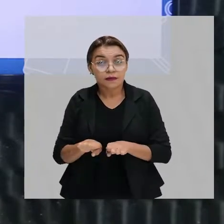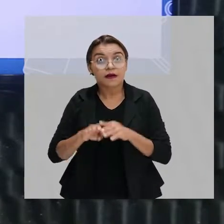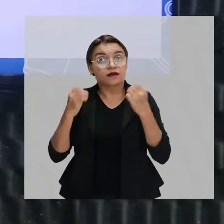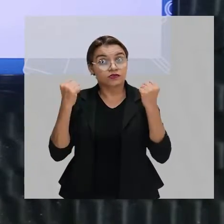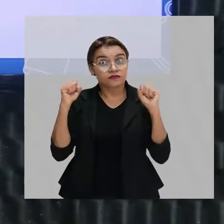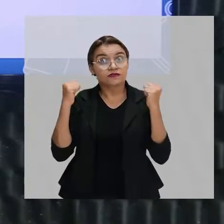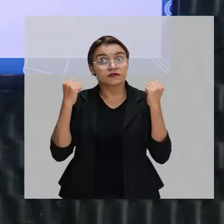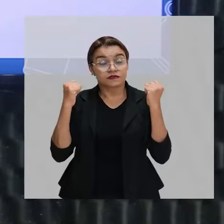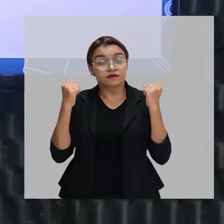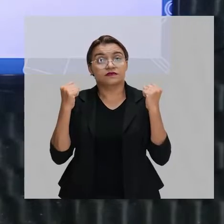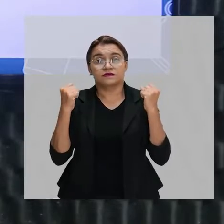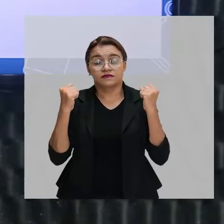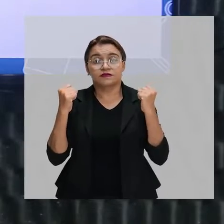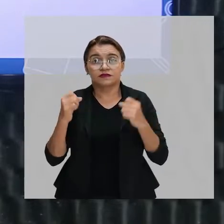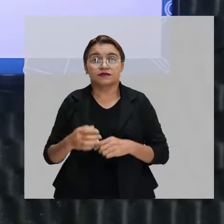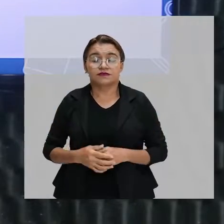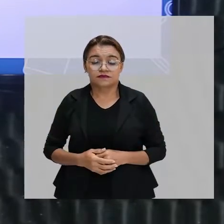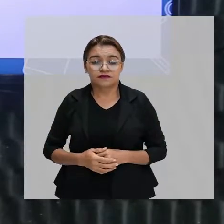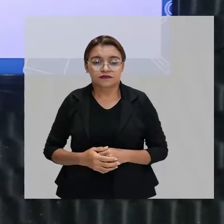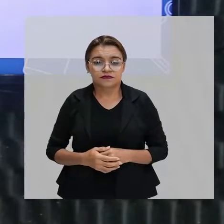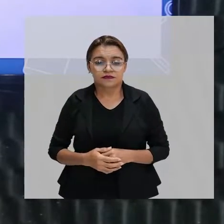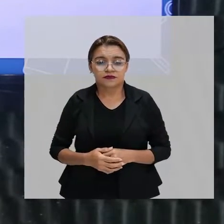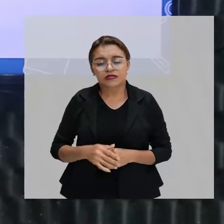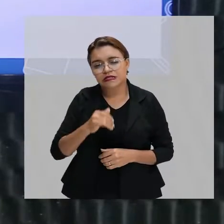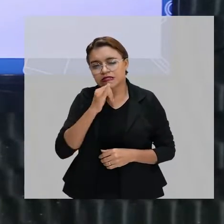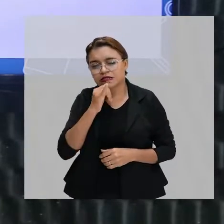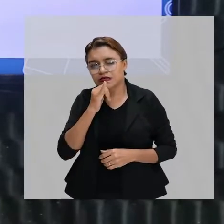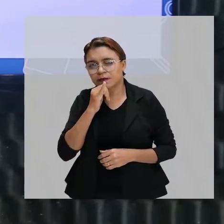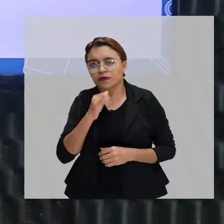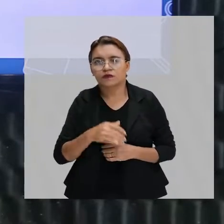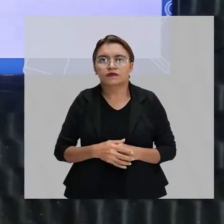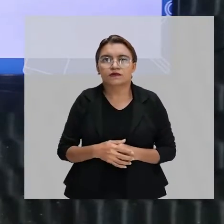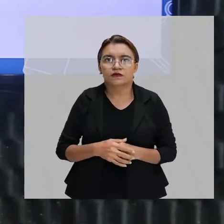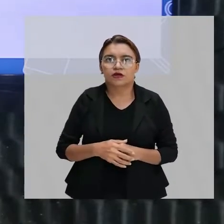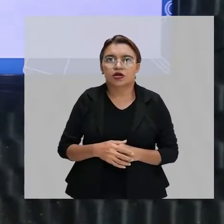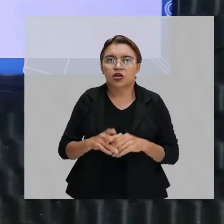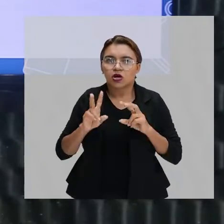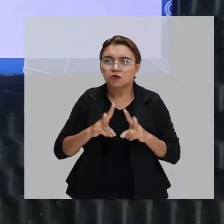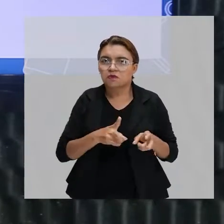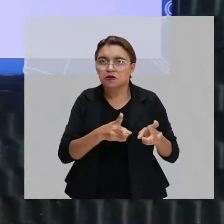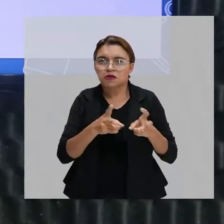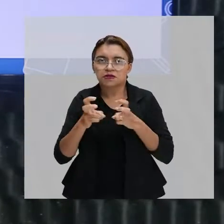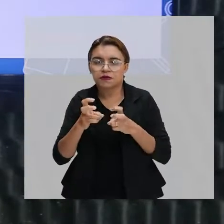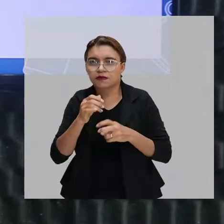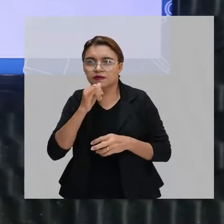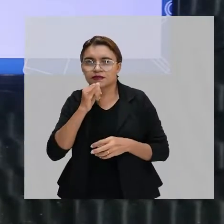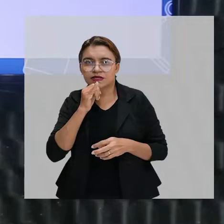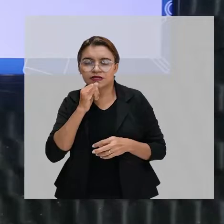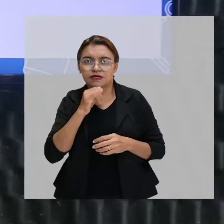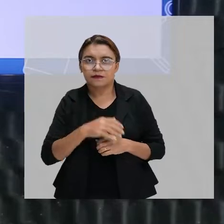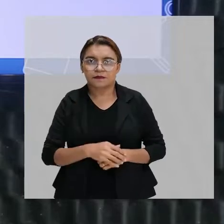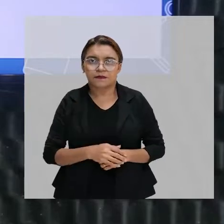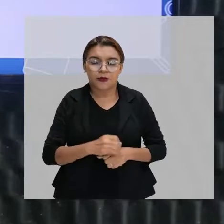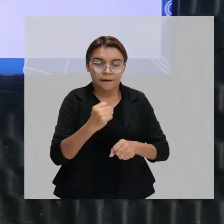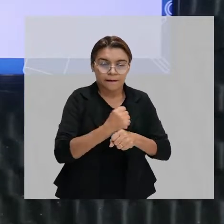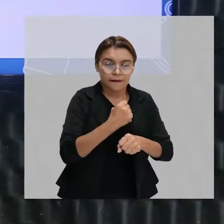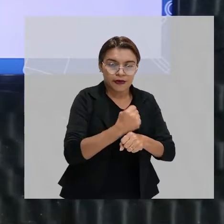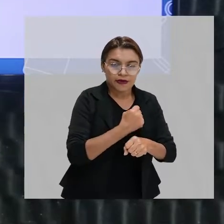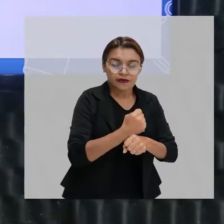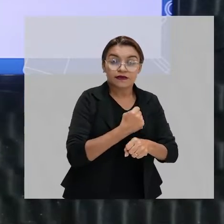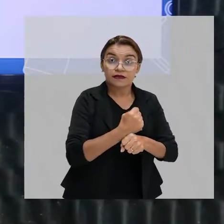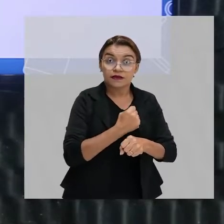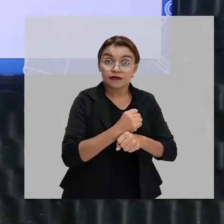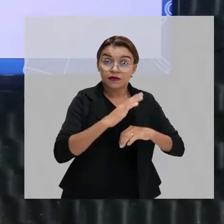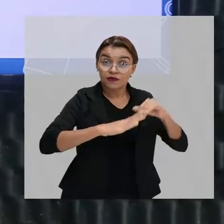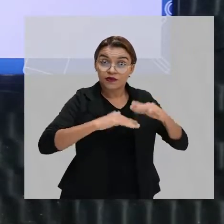atividade física nós vamos aí muitos memes hoje por exemplo o cara que vai para academia e o pedreiro eles faz uma diferenciação